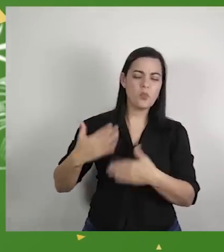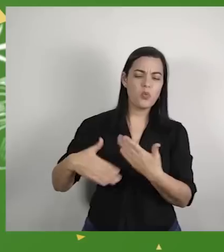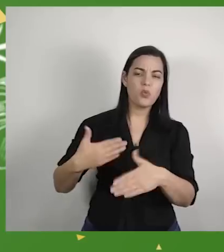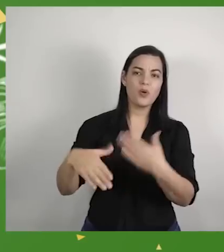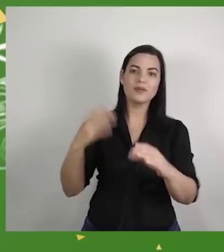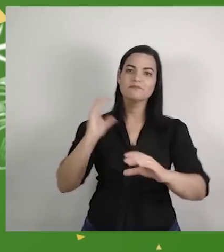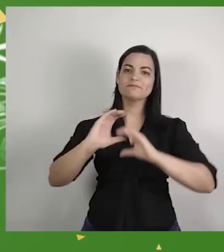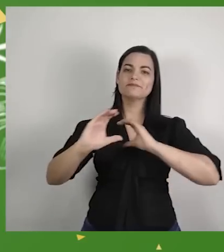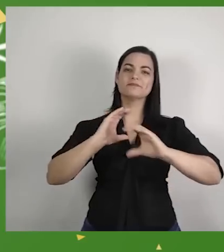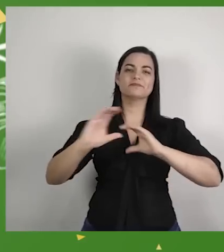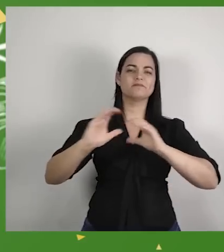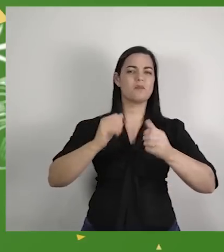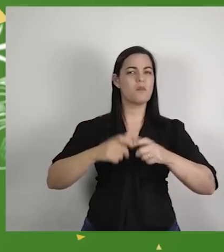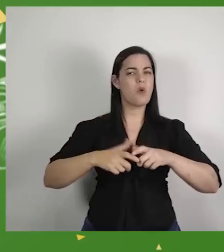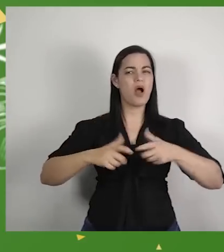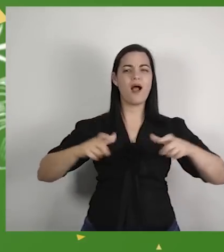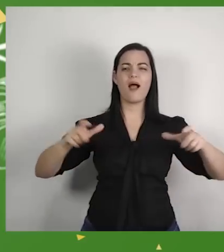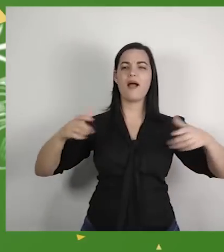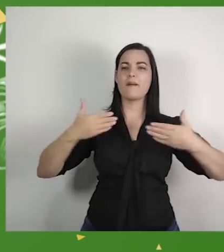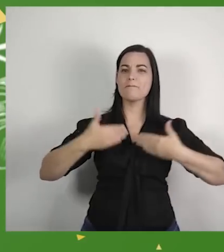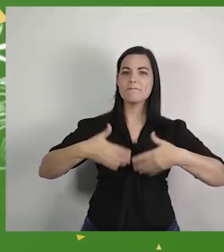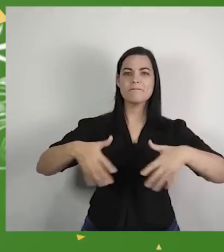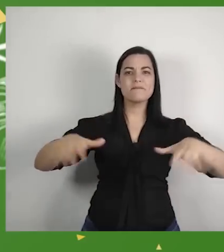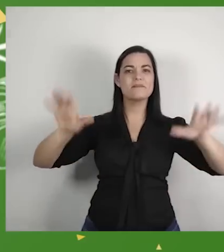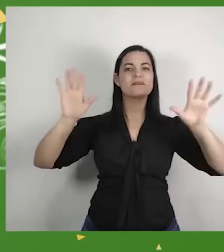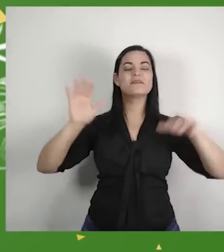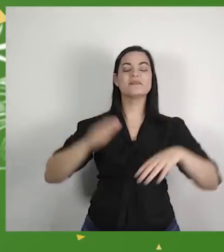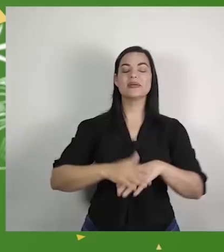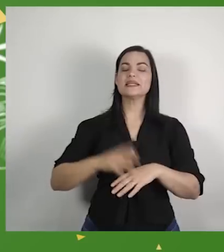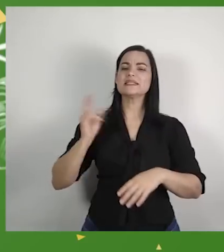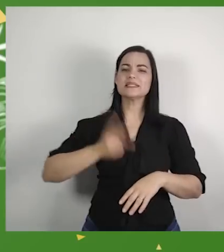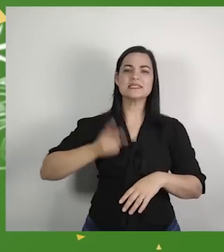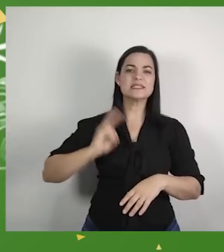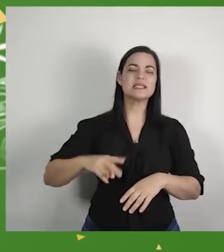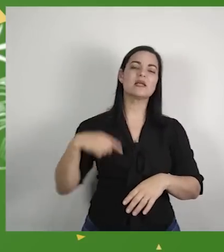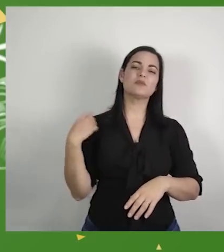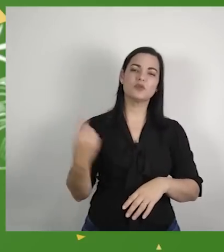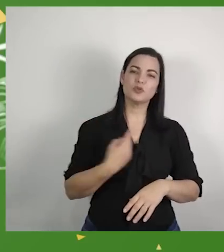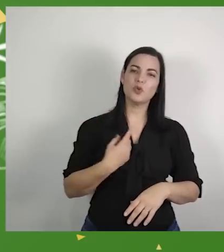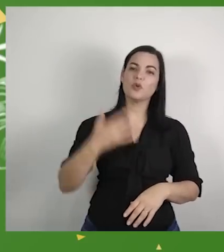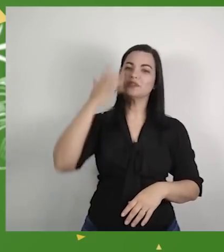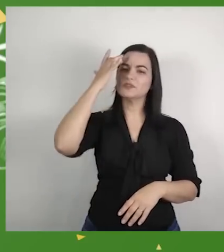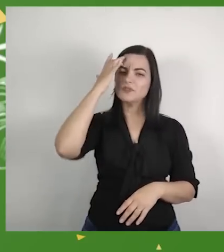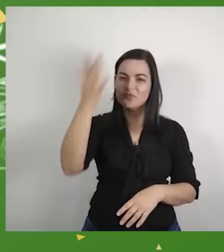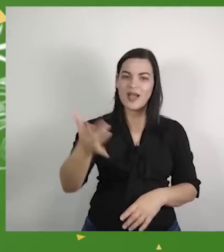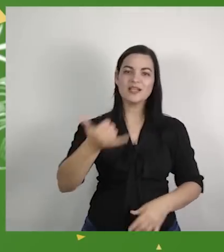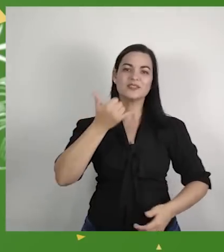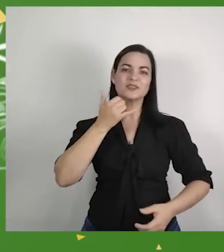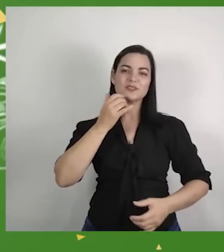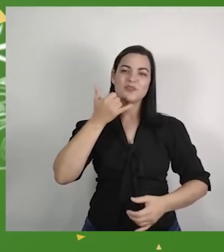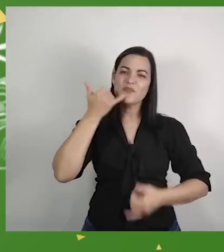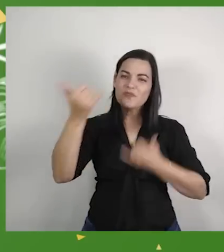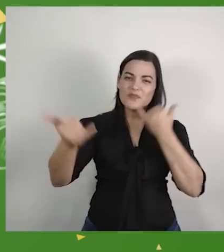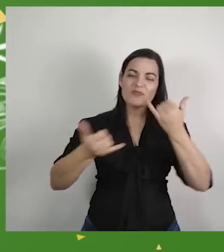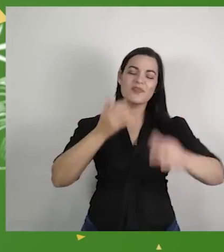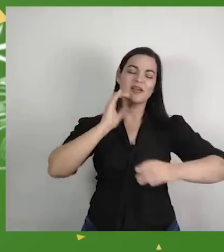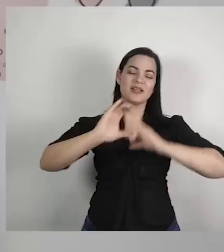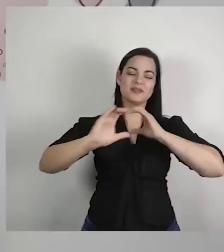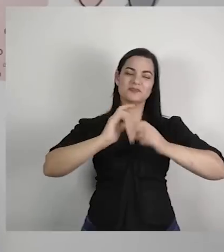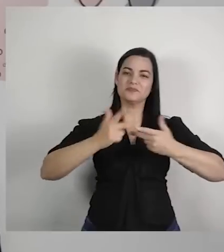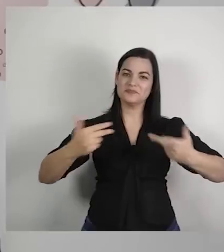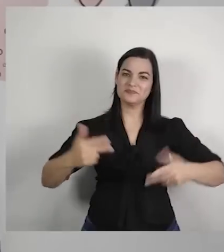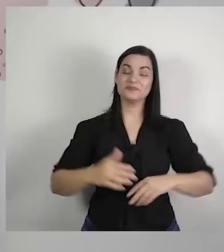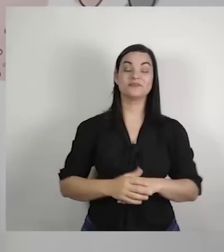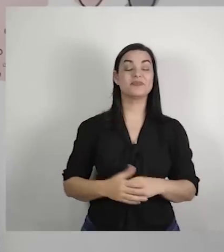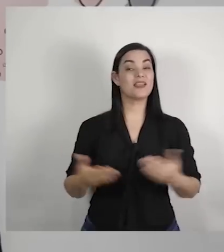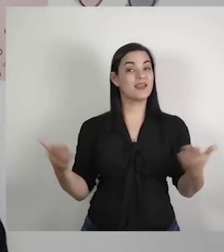muito para que a comunicação ela estivesse cada vez mais presente e mais facilitada na nossa vida.